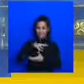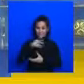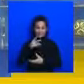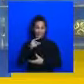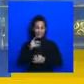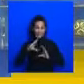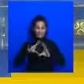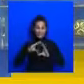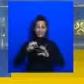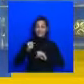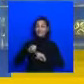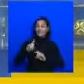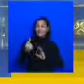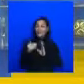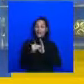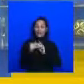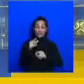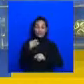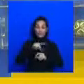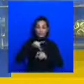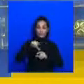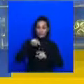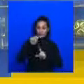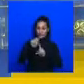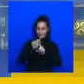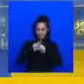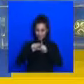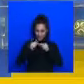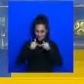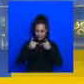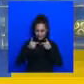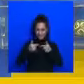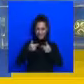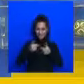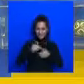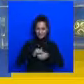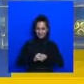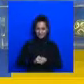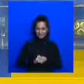Embaralhando 12 bolas numeradas de 0 a 12. Sorteio do mês da sorte.